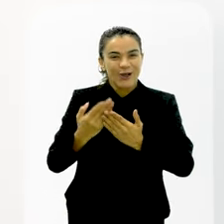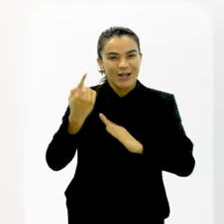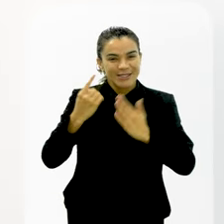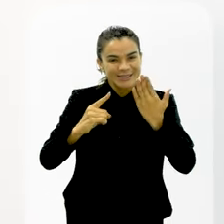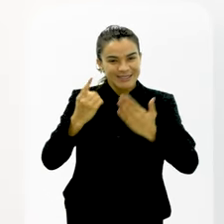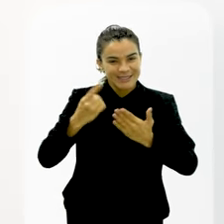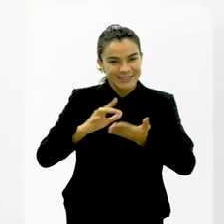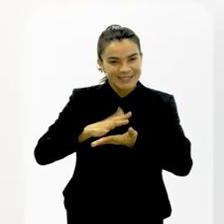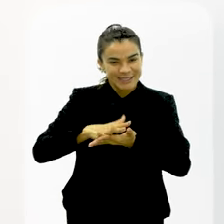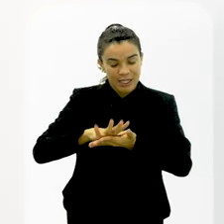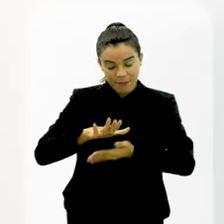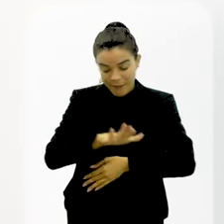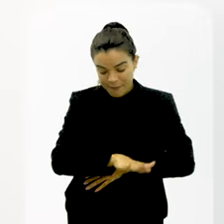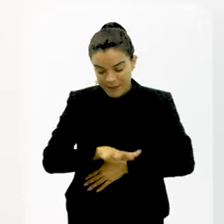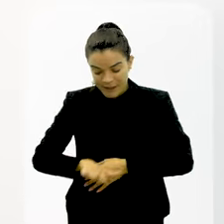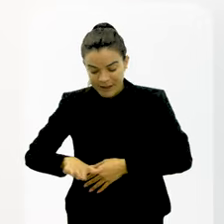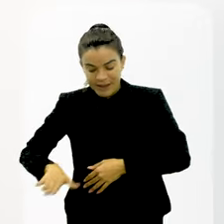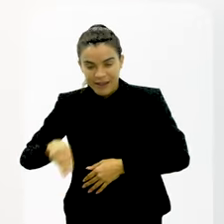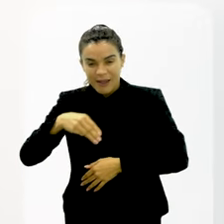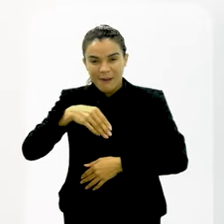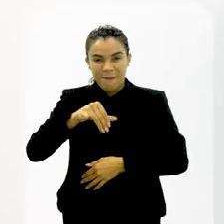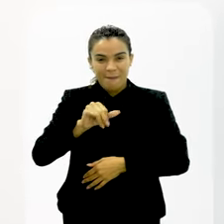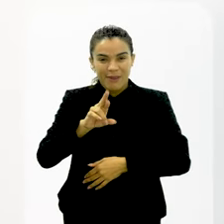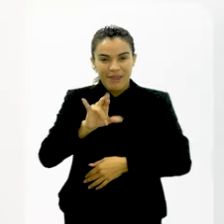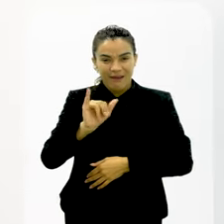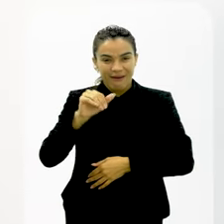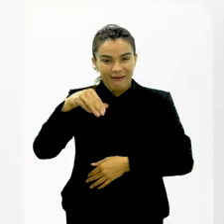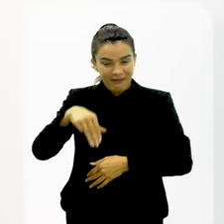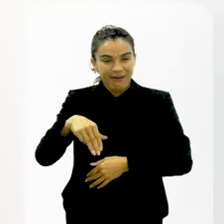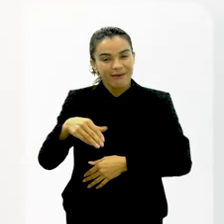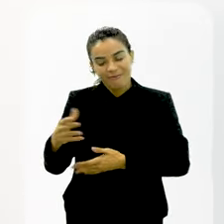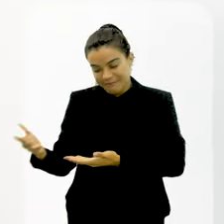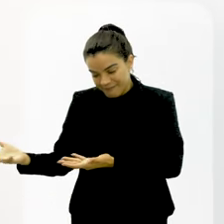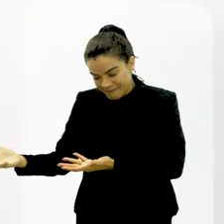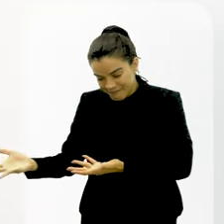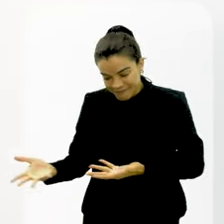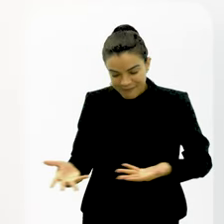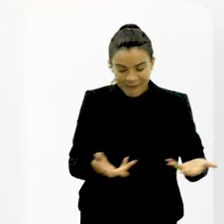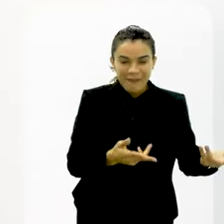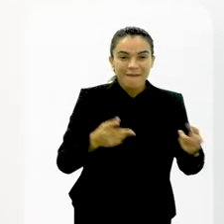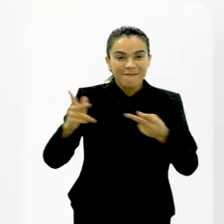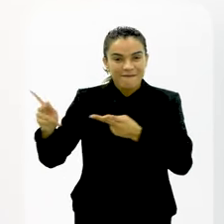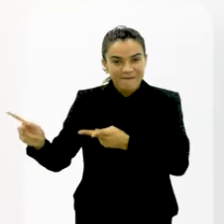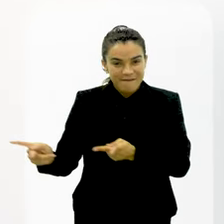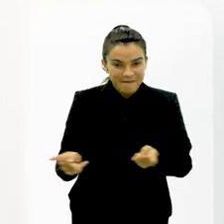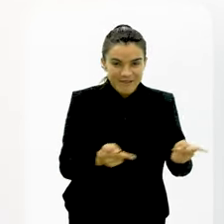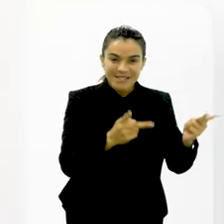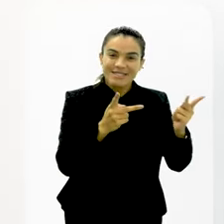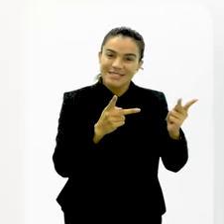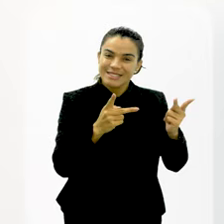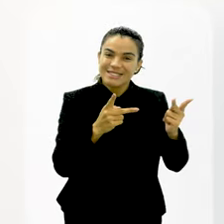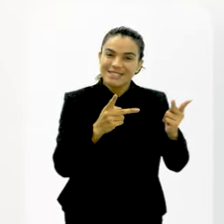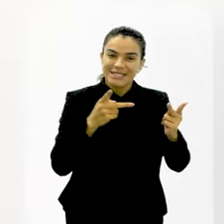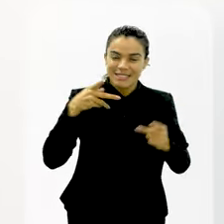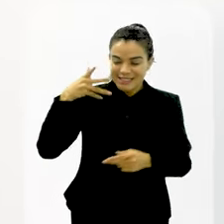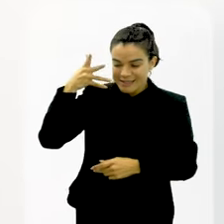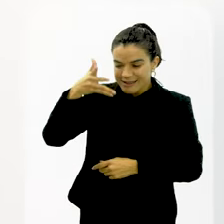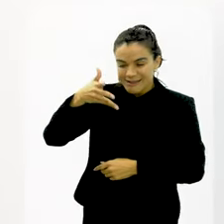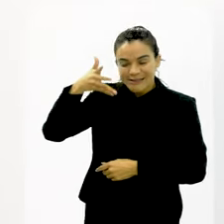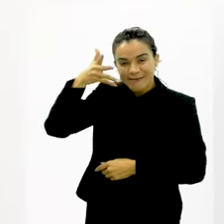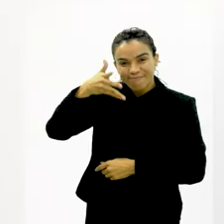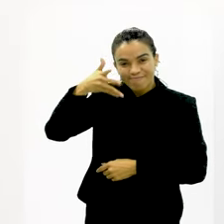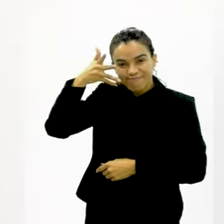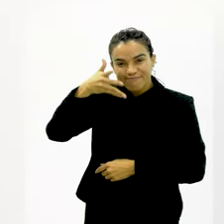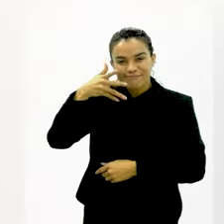a gente tem levado as crianças para o barracão, né, com visitas guiadas, né, com